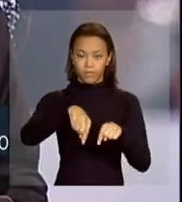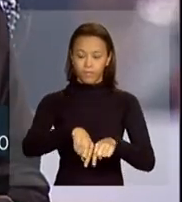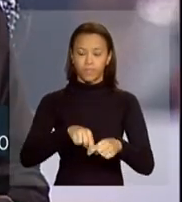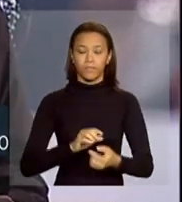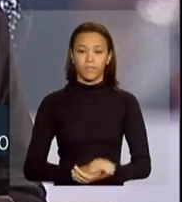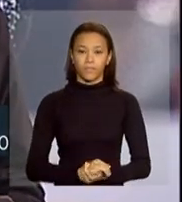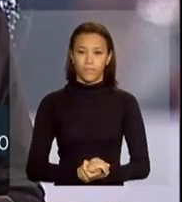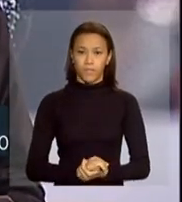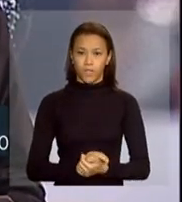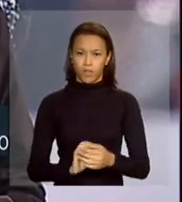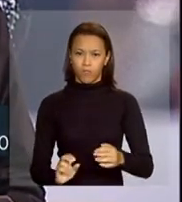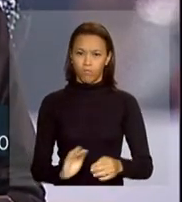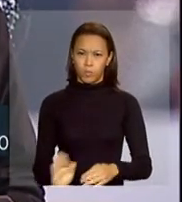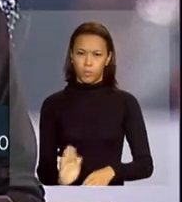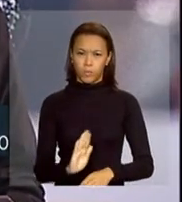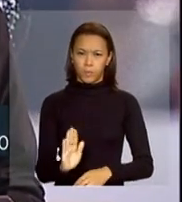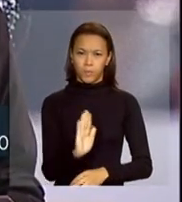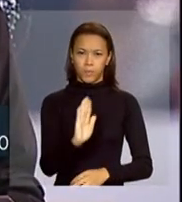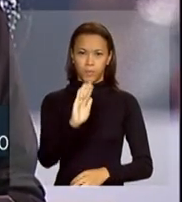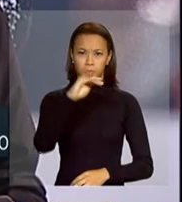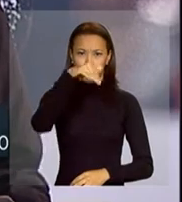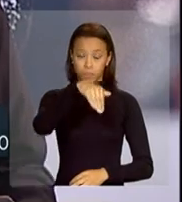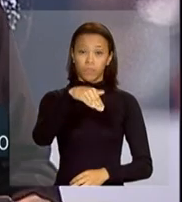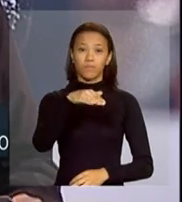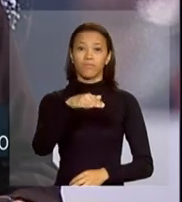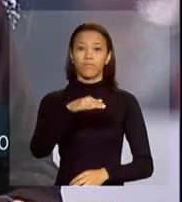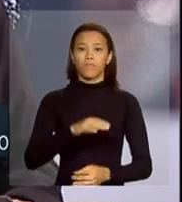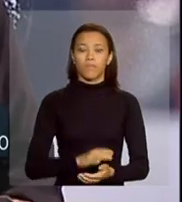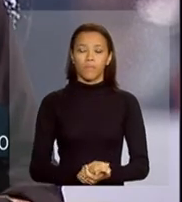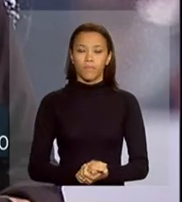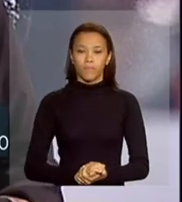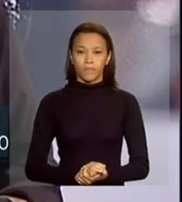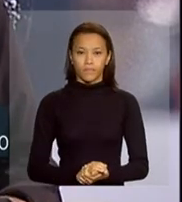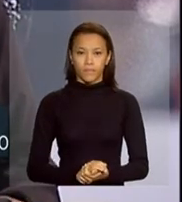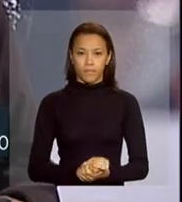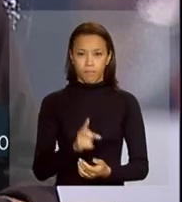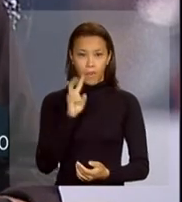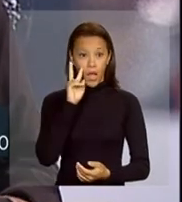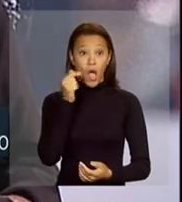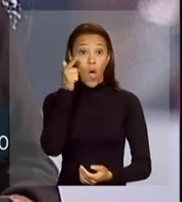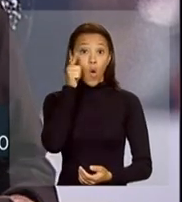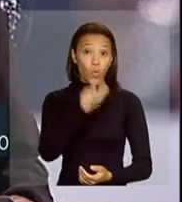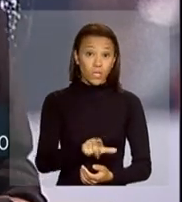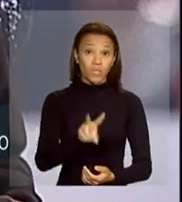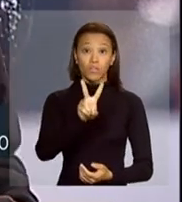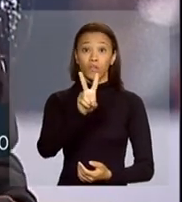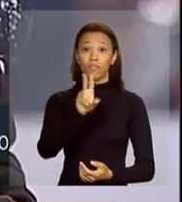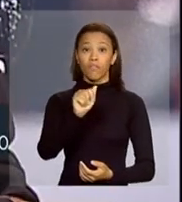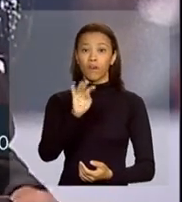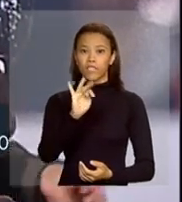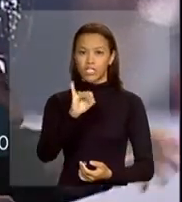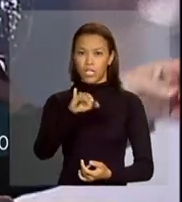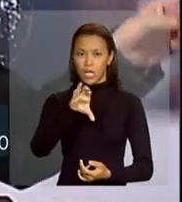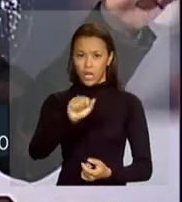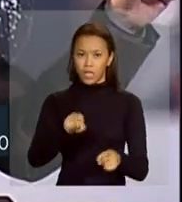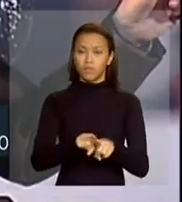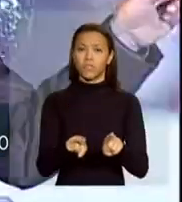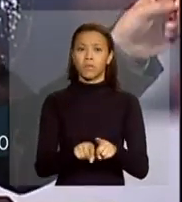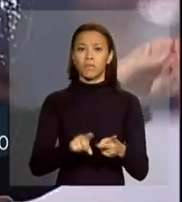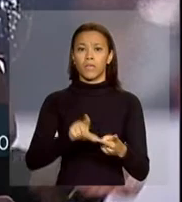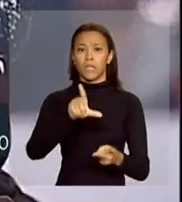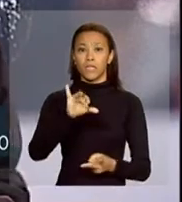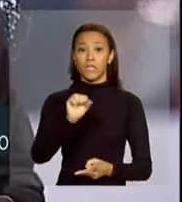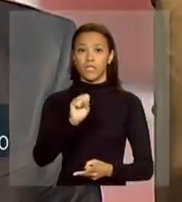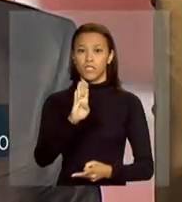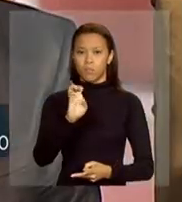a serra para ganhar distância do Vaticano e de Lisboa se uniram